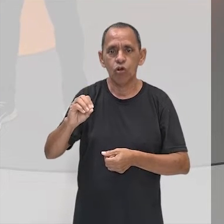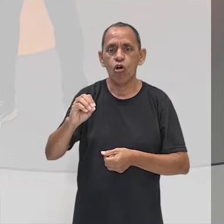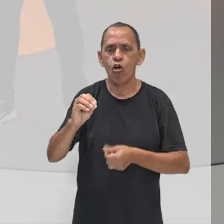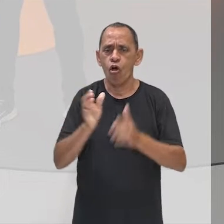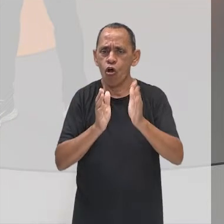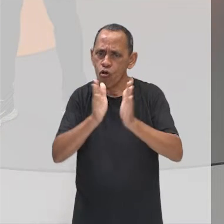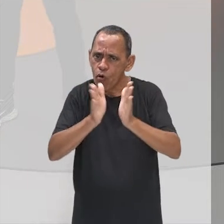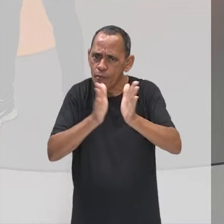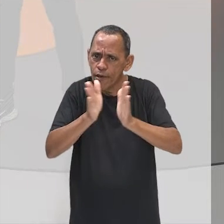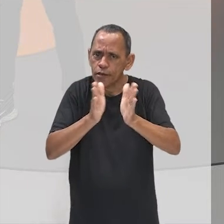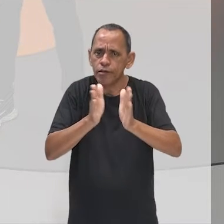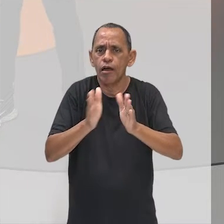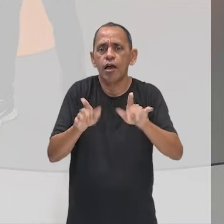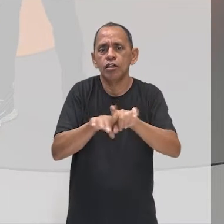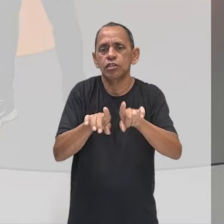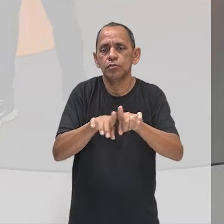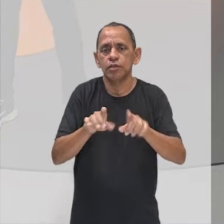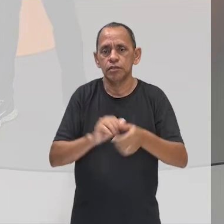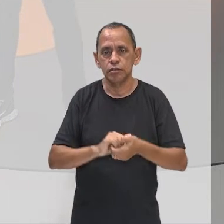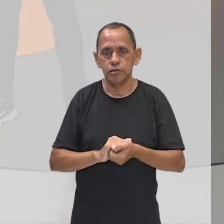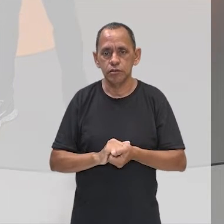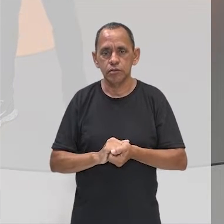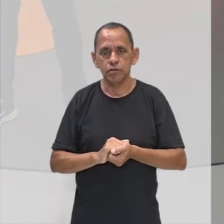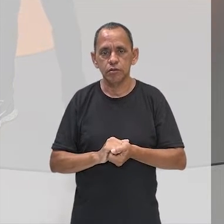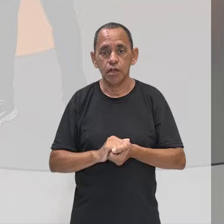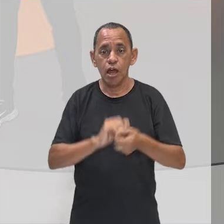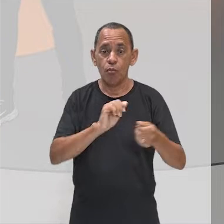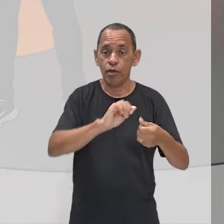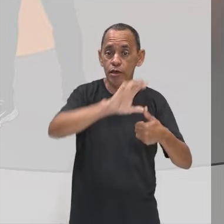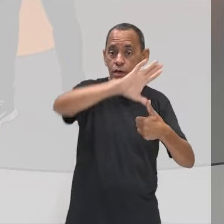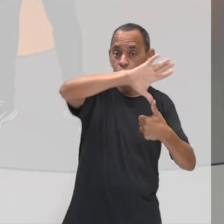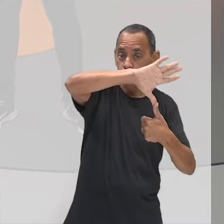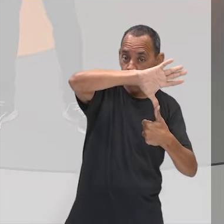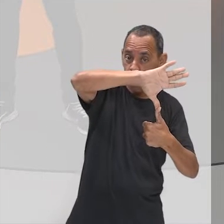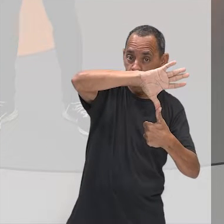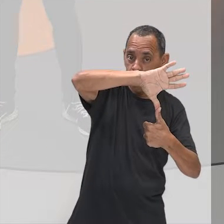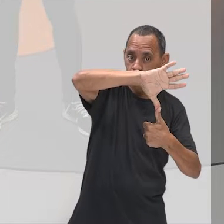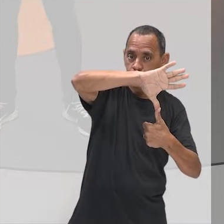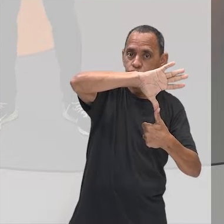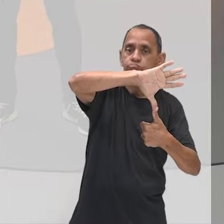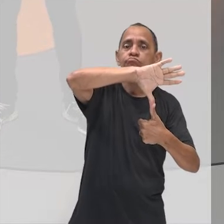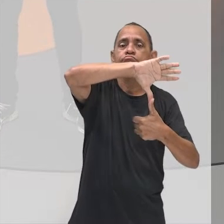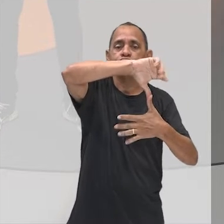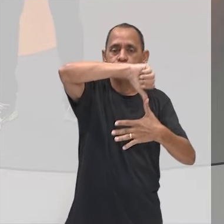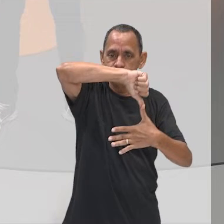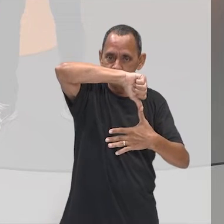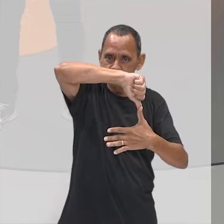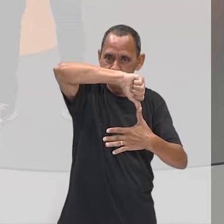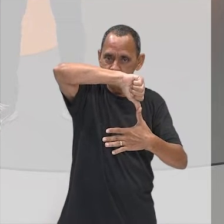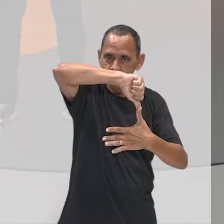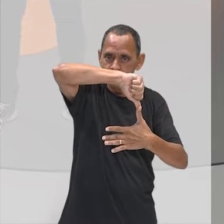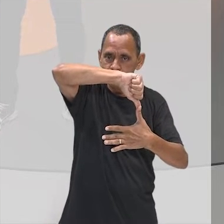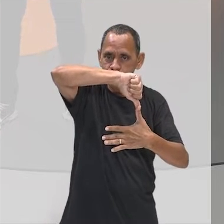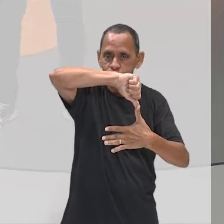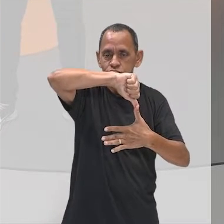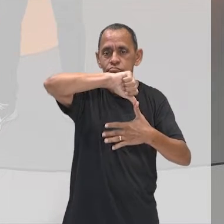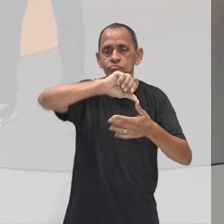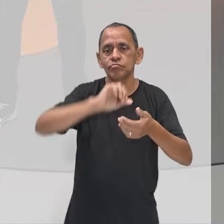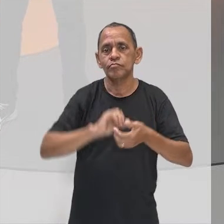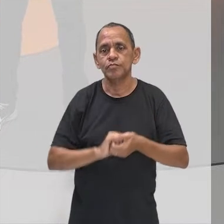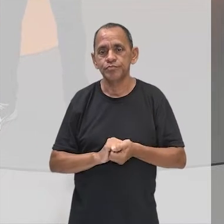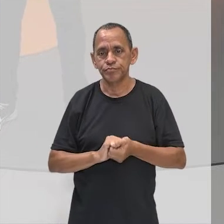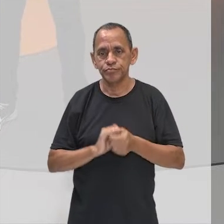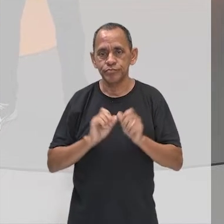posição intermediária entre a América do Norte lá em cima e a América do Sul aqui embaixo,